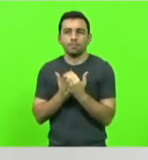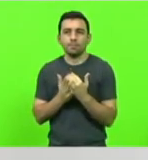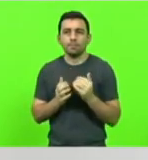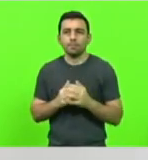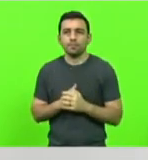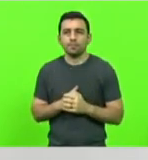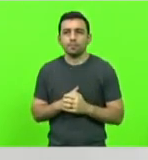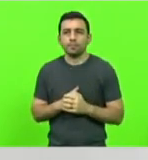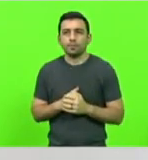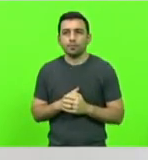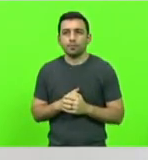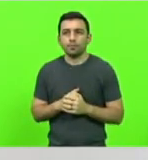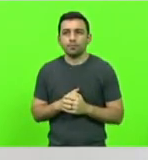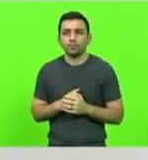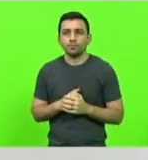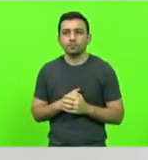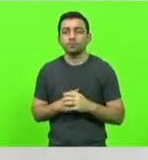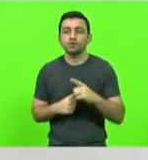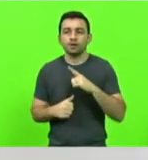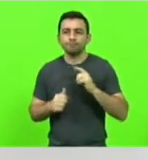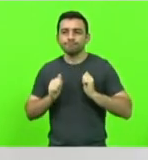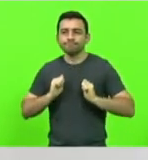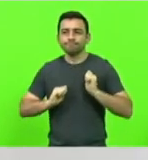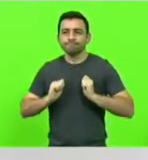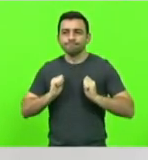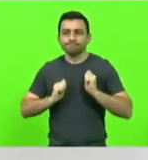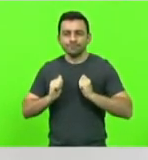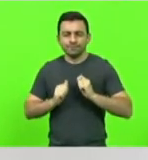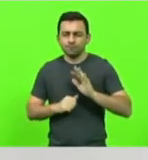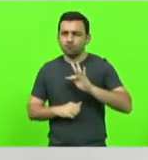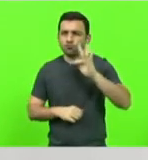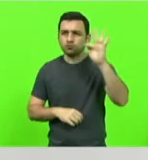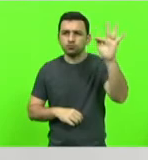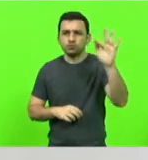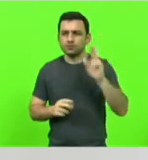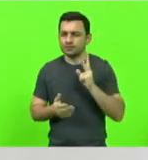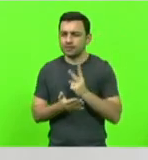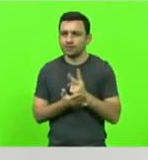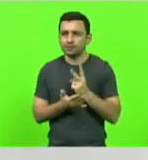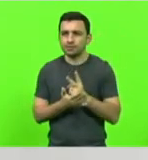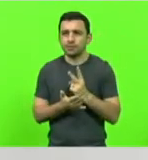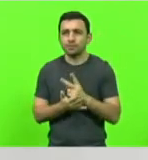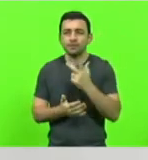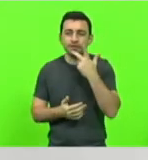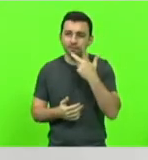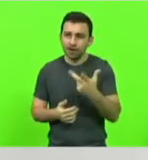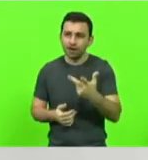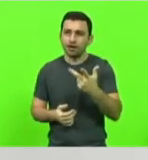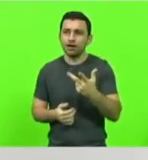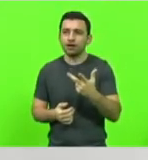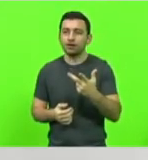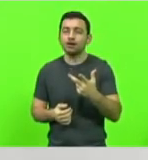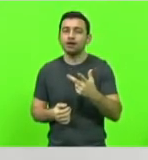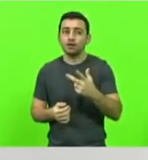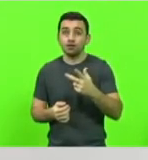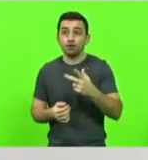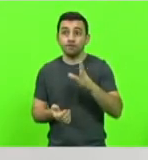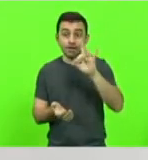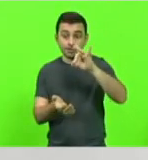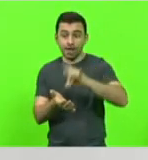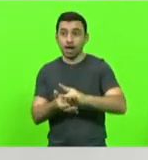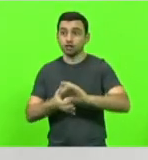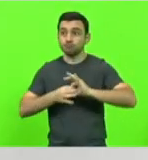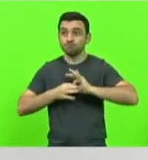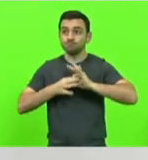nós temos a nossa esperança cada dia se renova. Quando nós dizemos que reconheceis a verdade vos